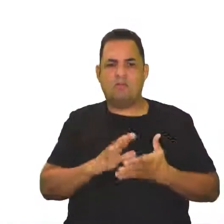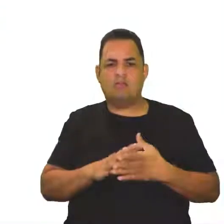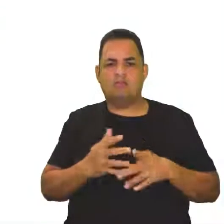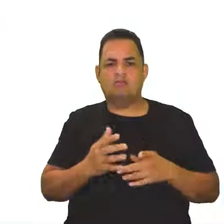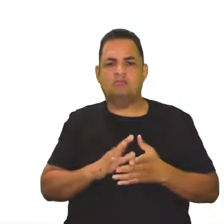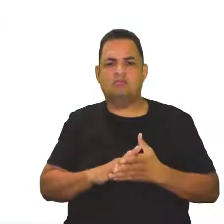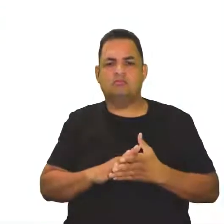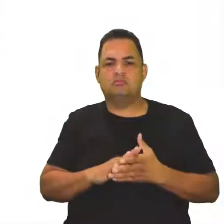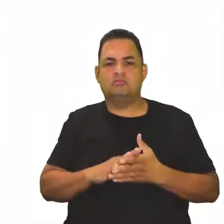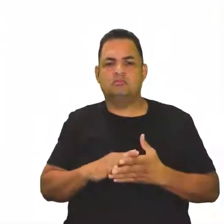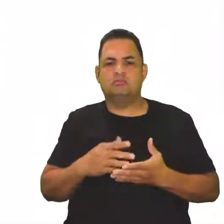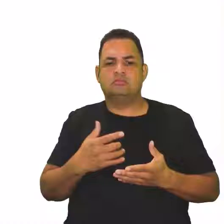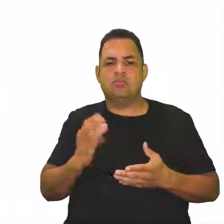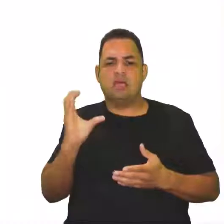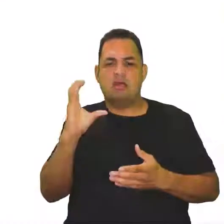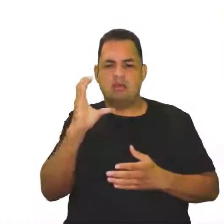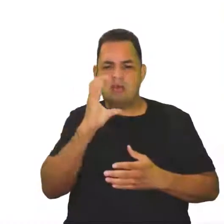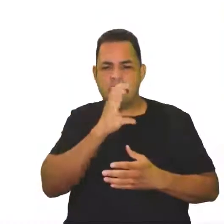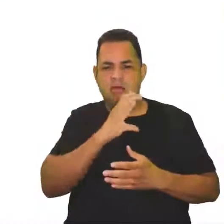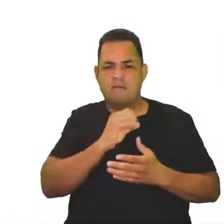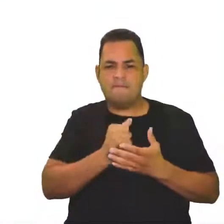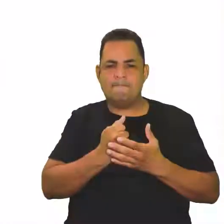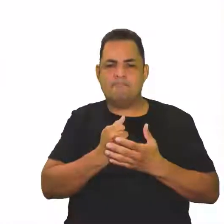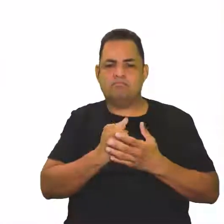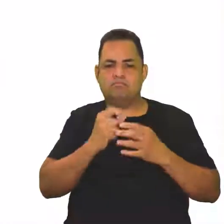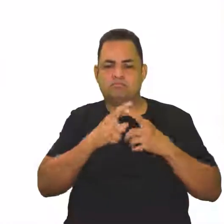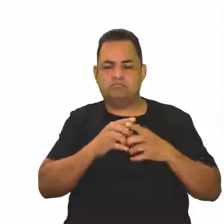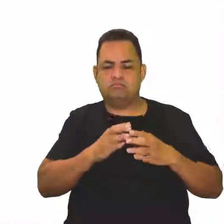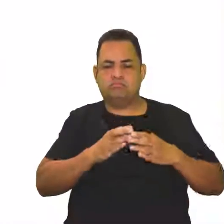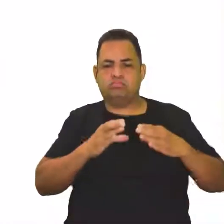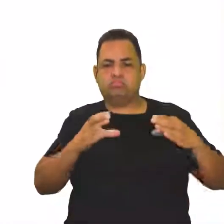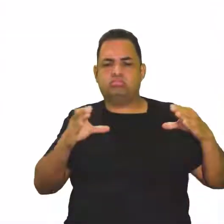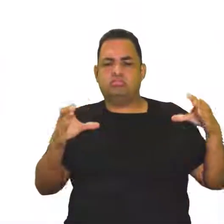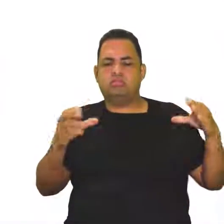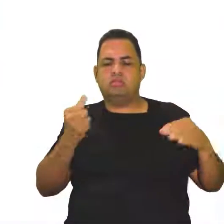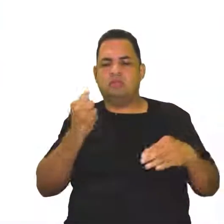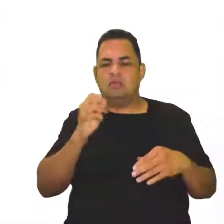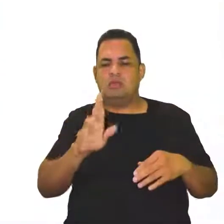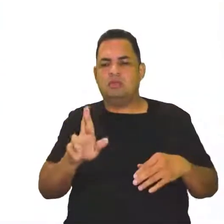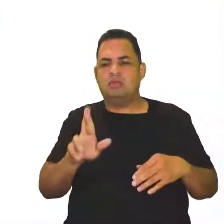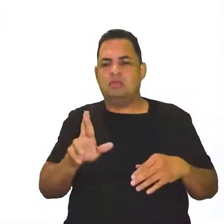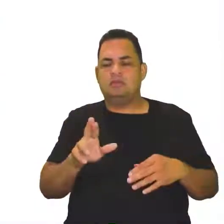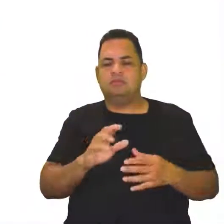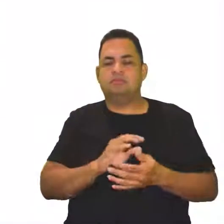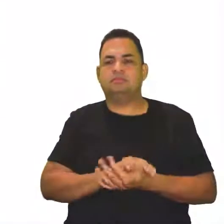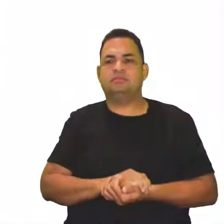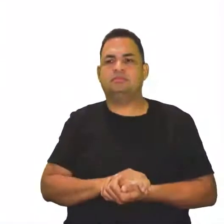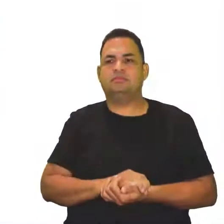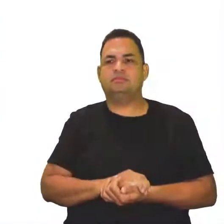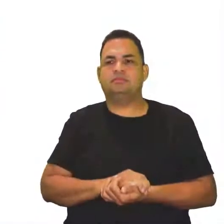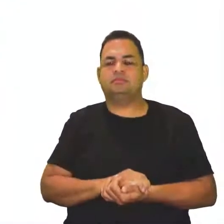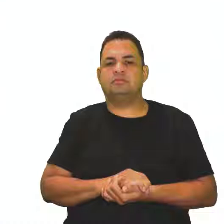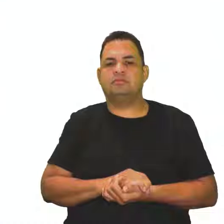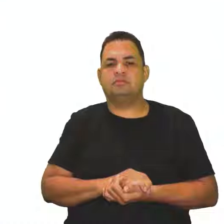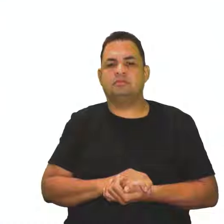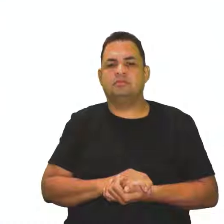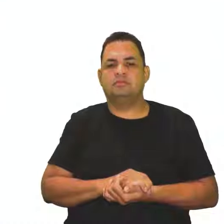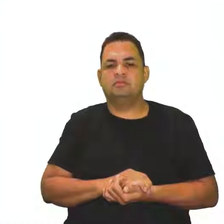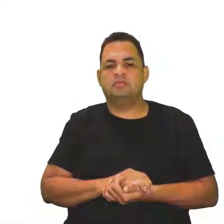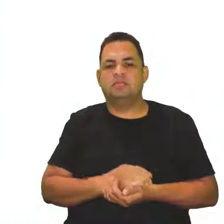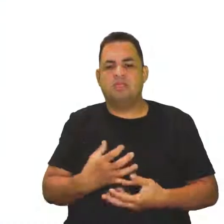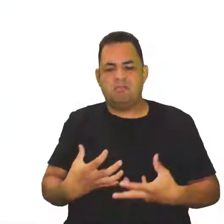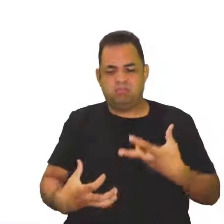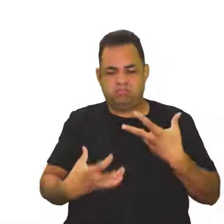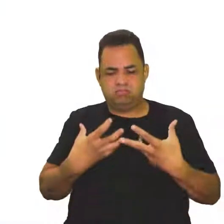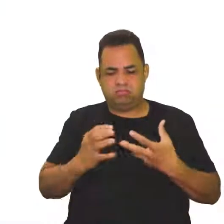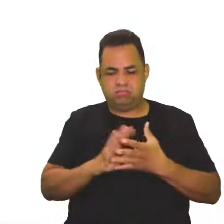dinâmico devido à rápida expansão da massa de ar. Então, essa questão de carbonizar